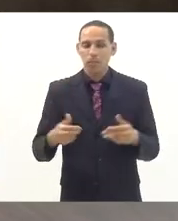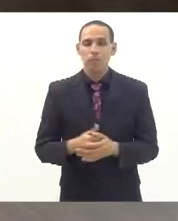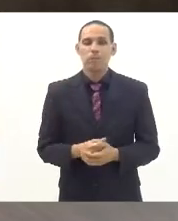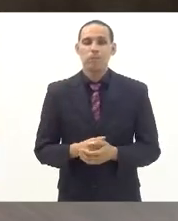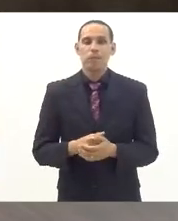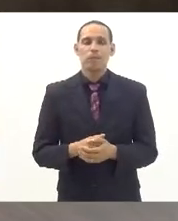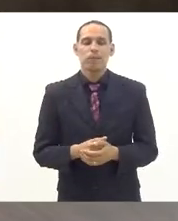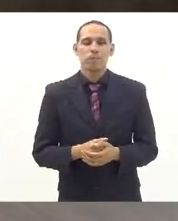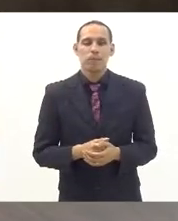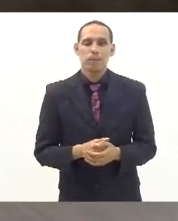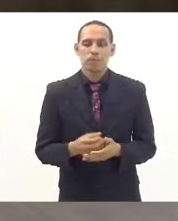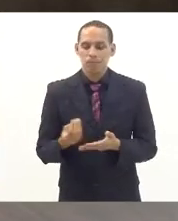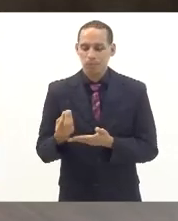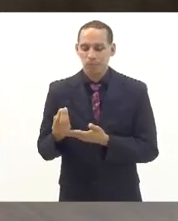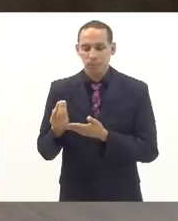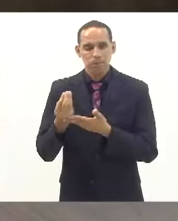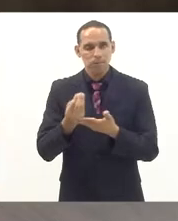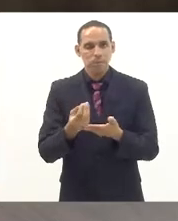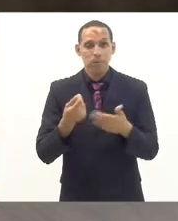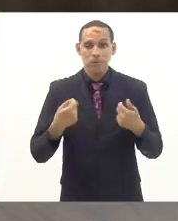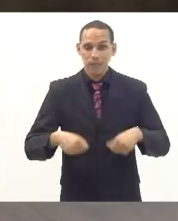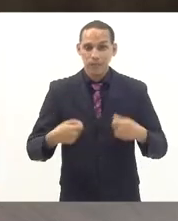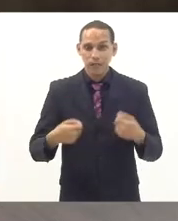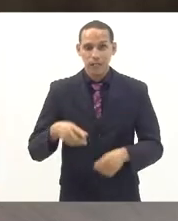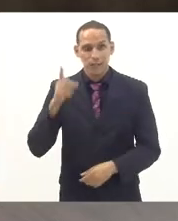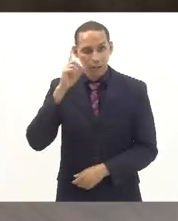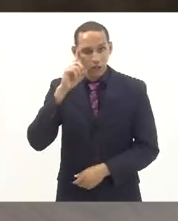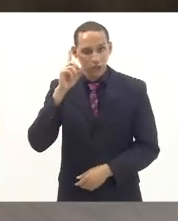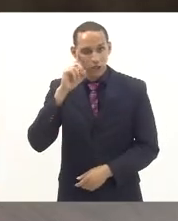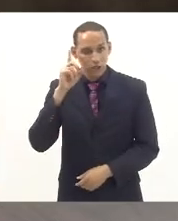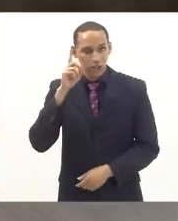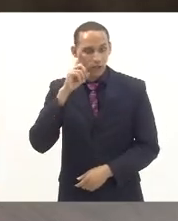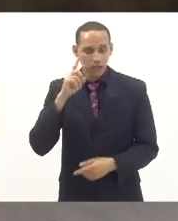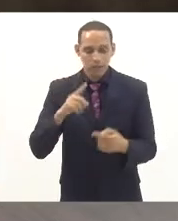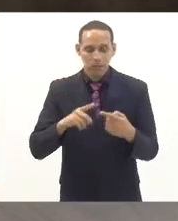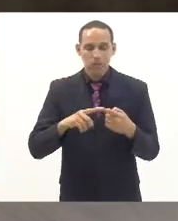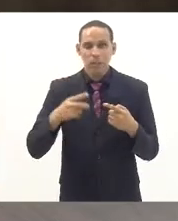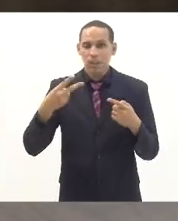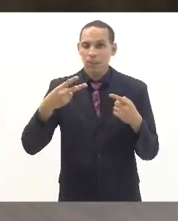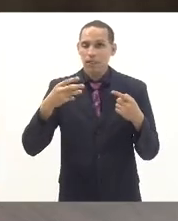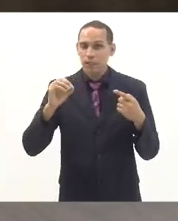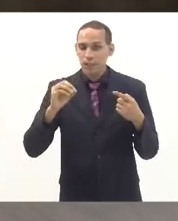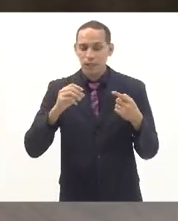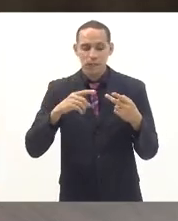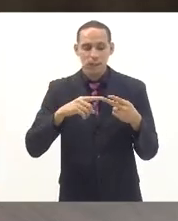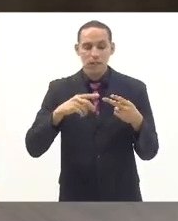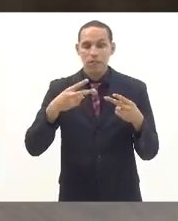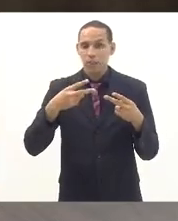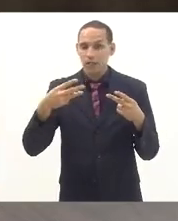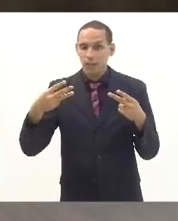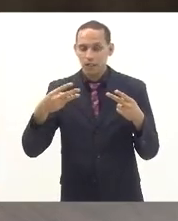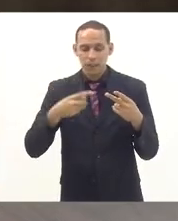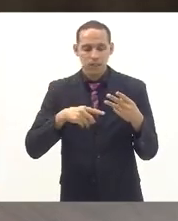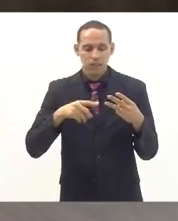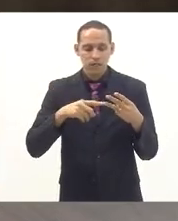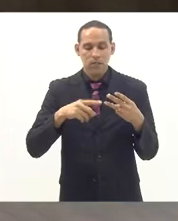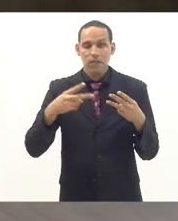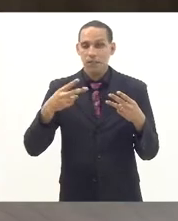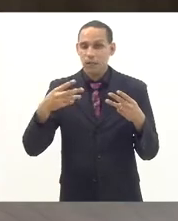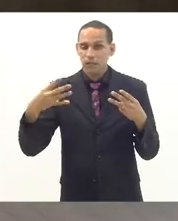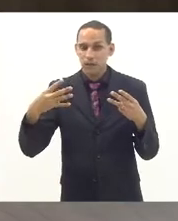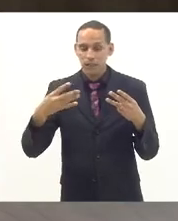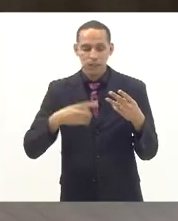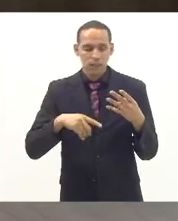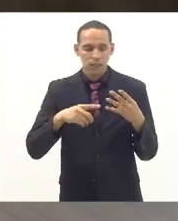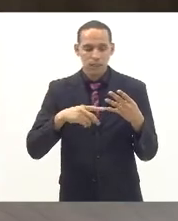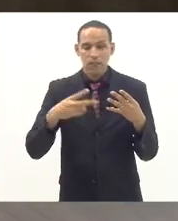deverão ser entregues nos dias a 20 23 24